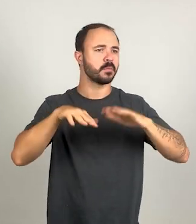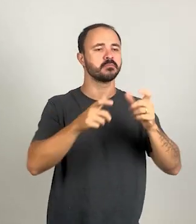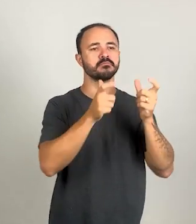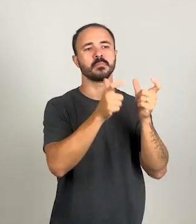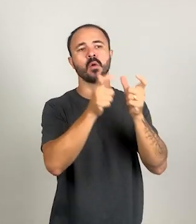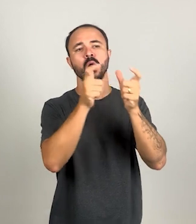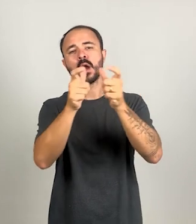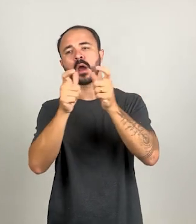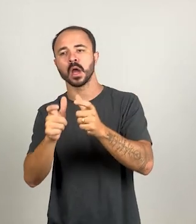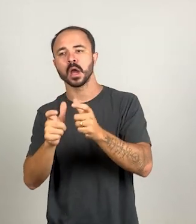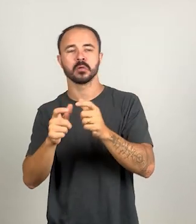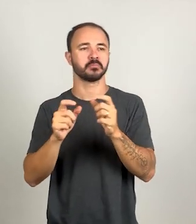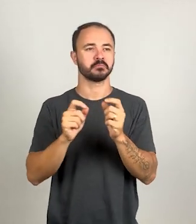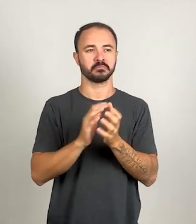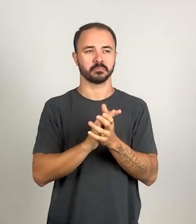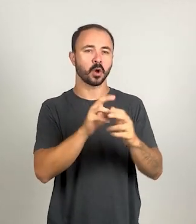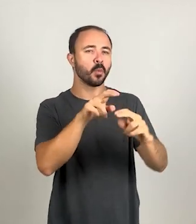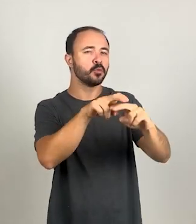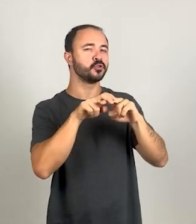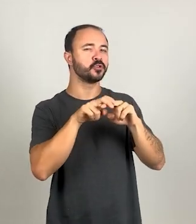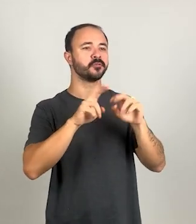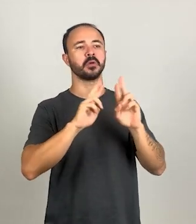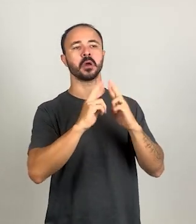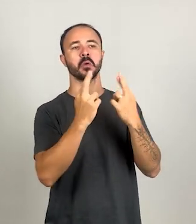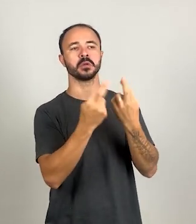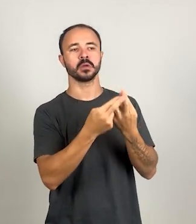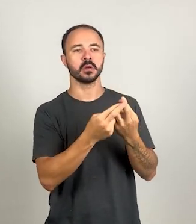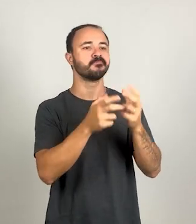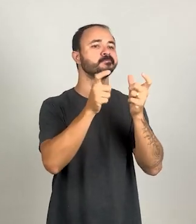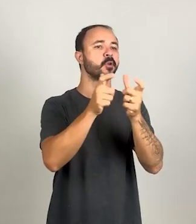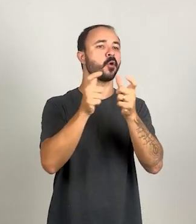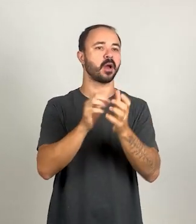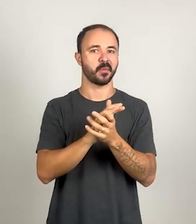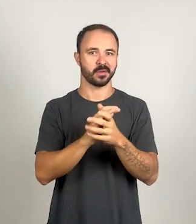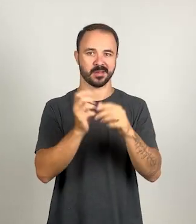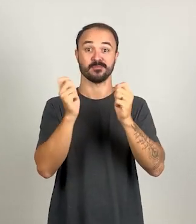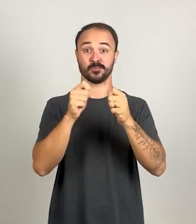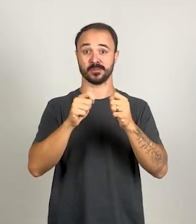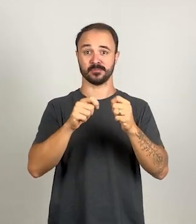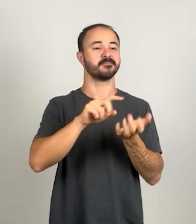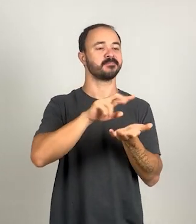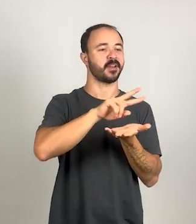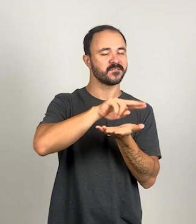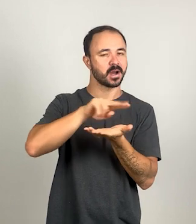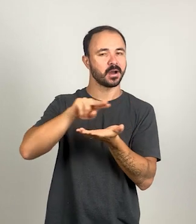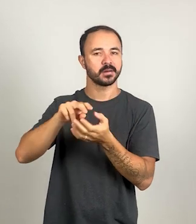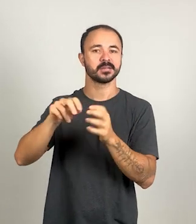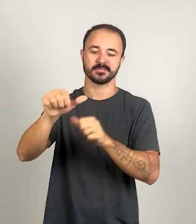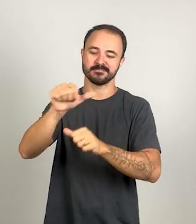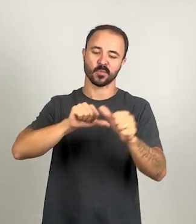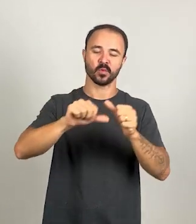interação social levando-se em conta ambiente e expectativas dos